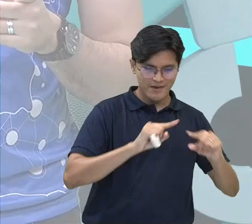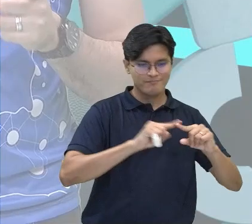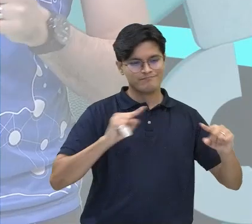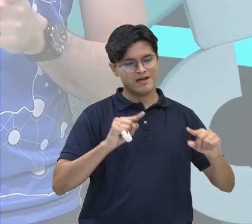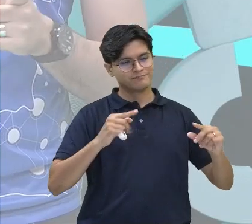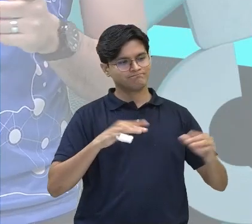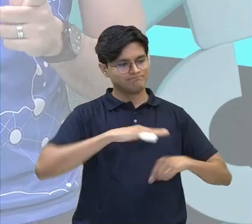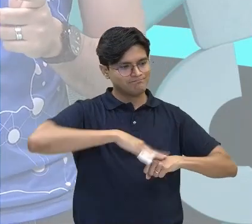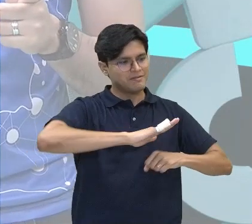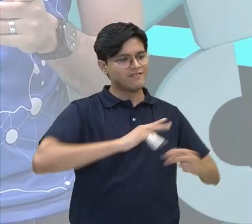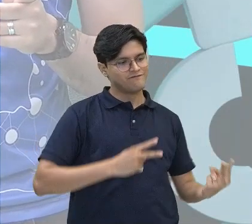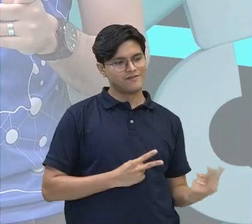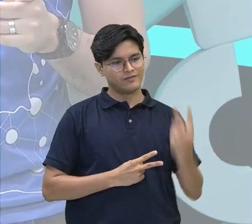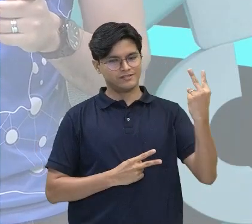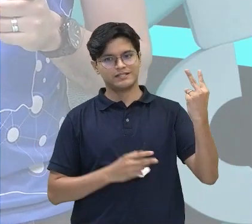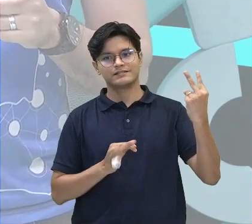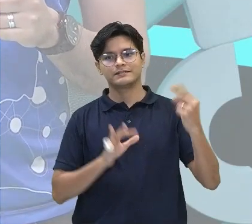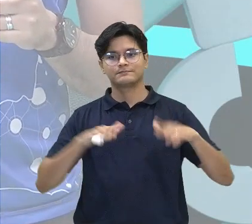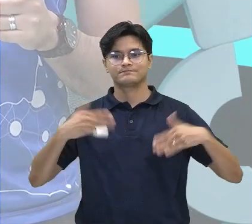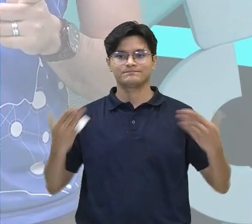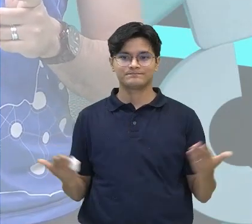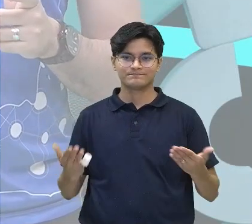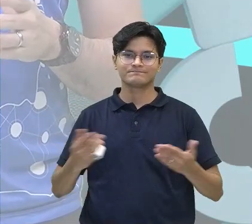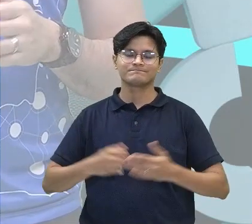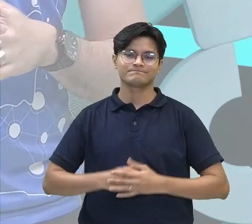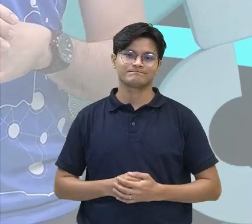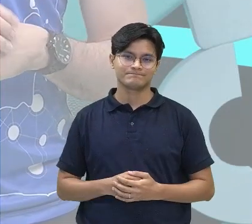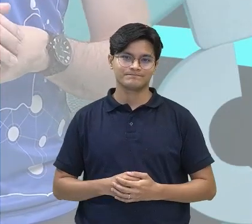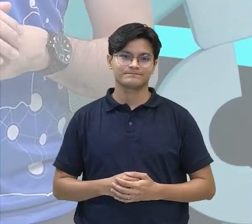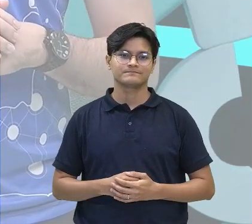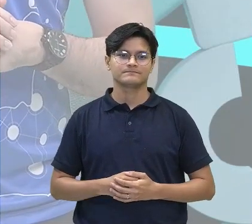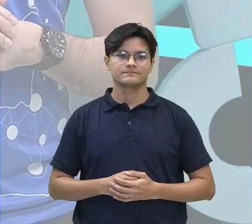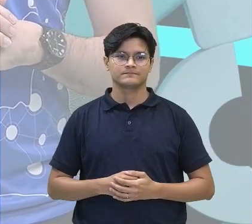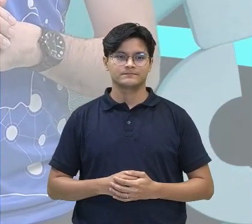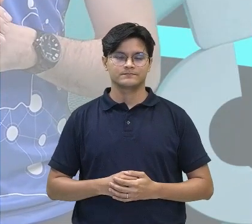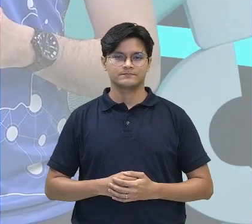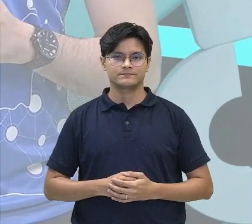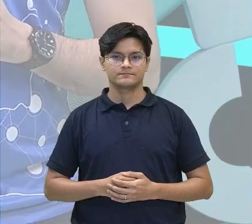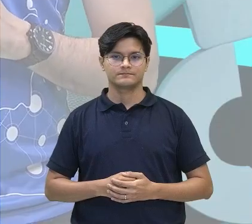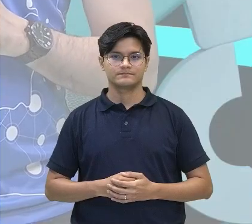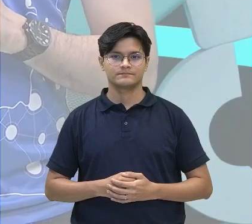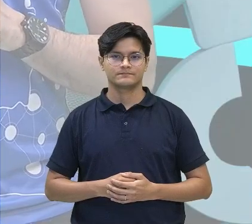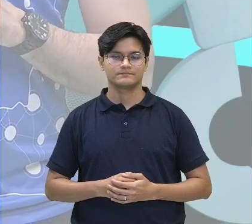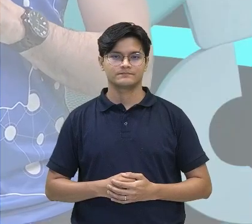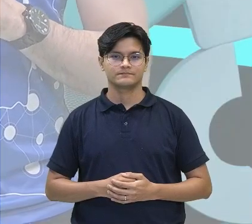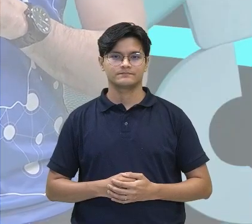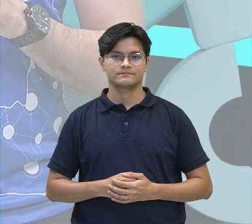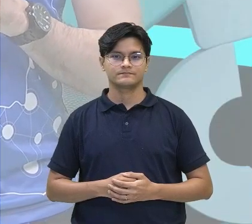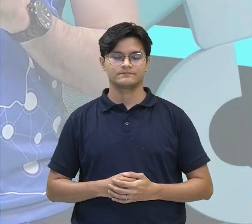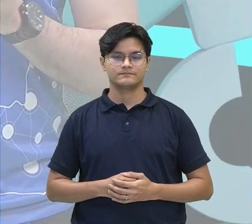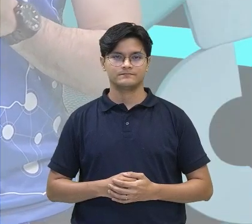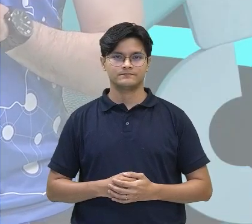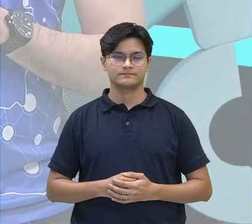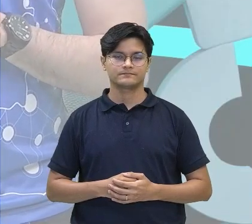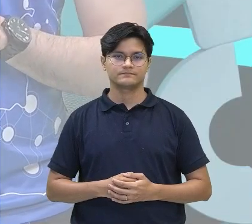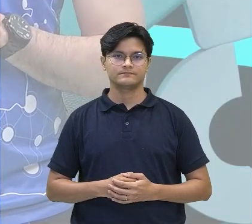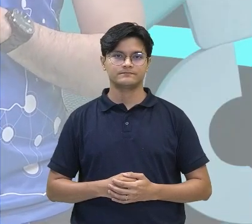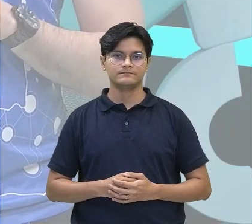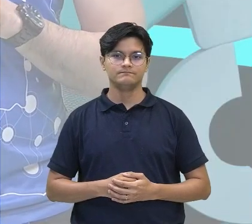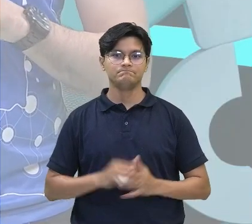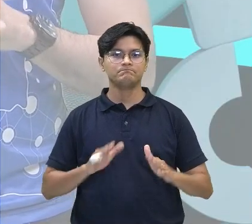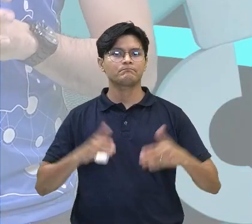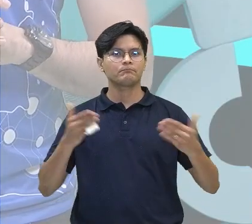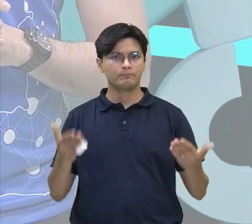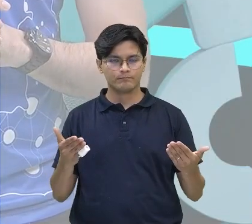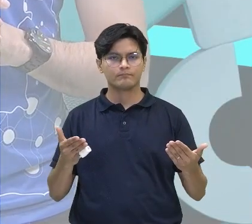invertido, porque a pessoa que se sente na posição da liderança, na verdade, não é a que aparece no produto final. Então a gente viu